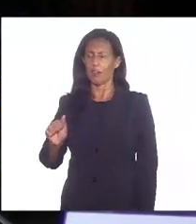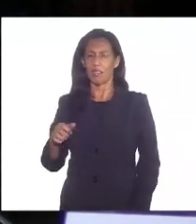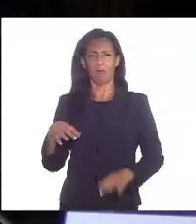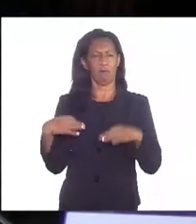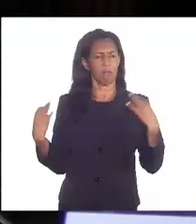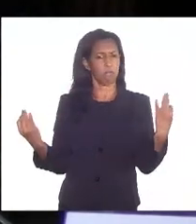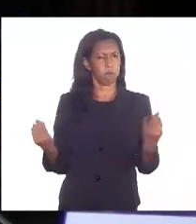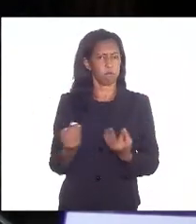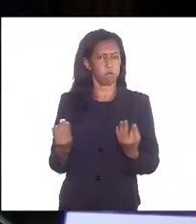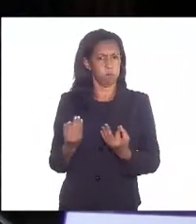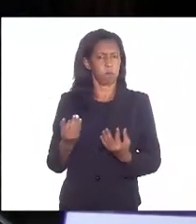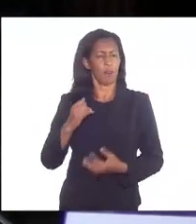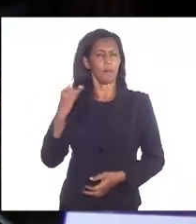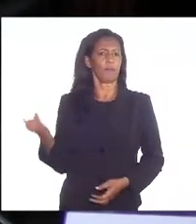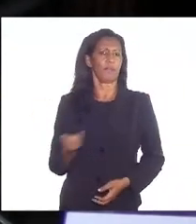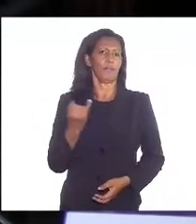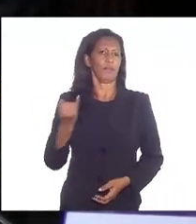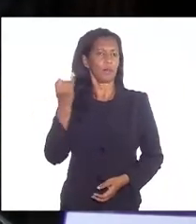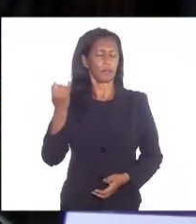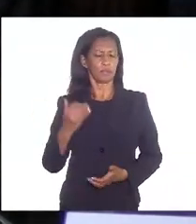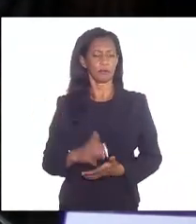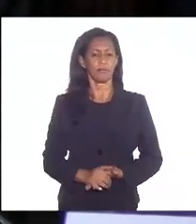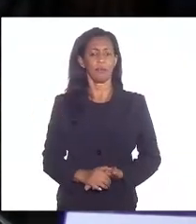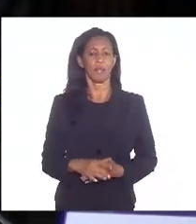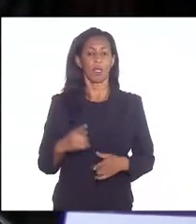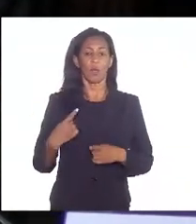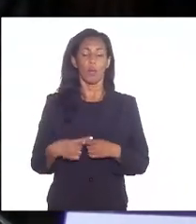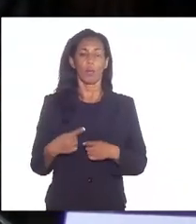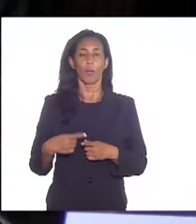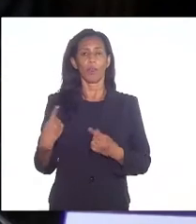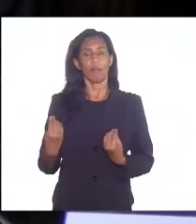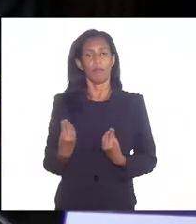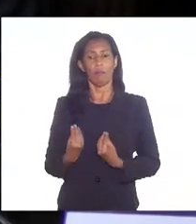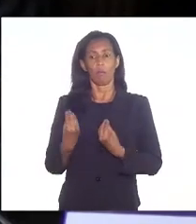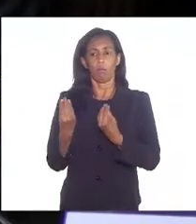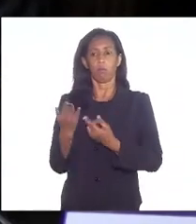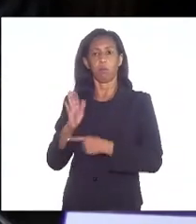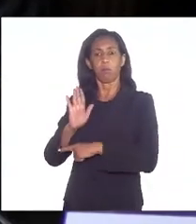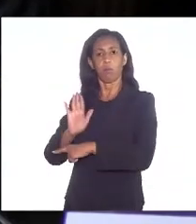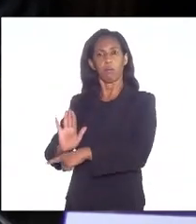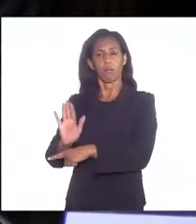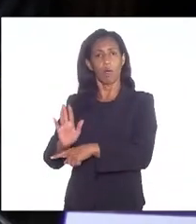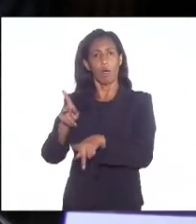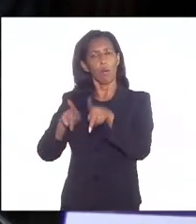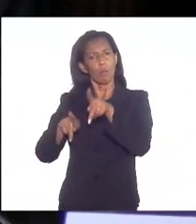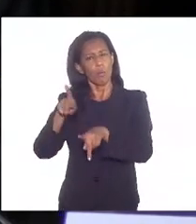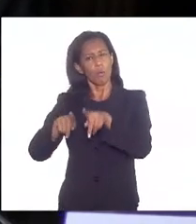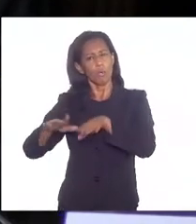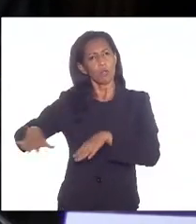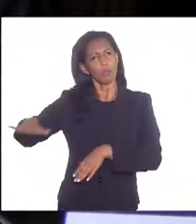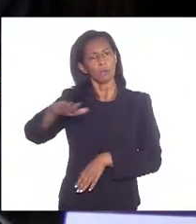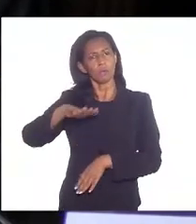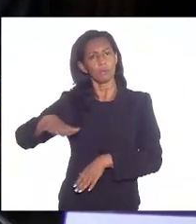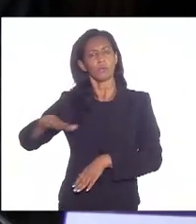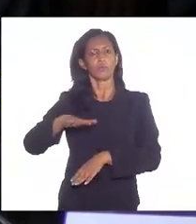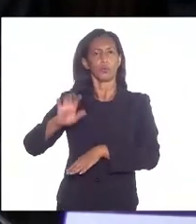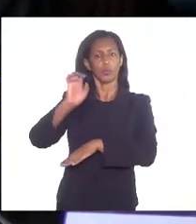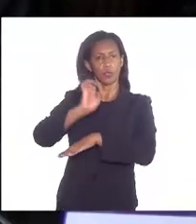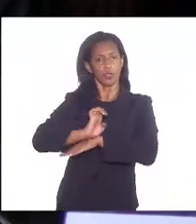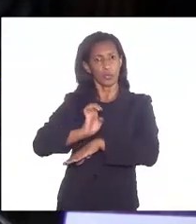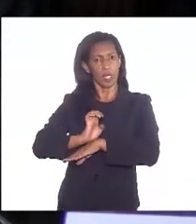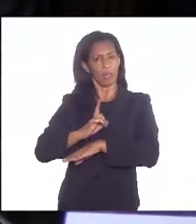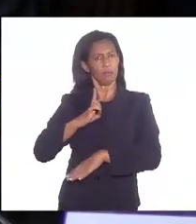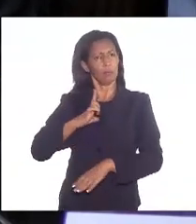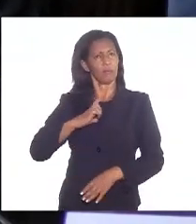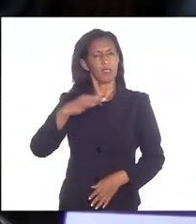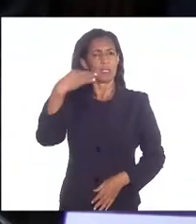extrema utilidade, porque ele vai contribuir para a população do nosso Estado, e eu tenho a certeza que